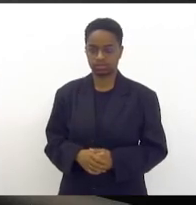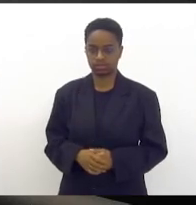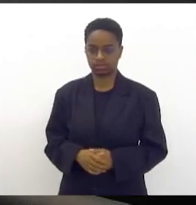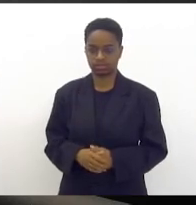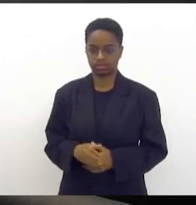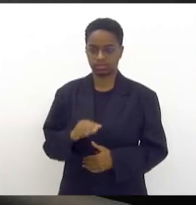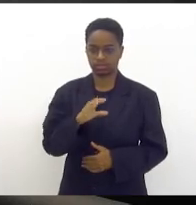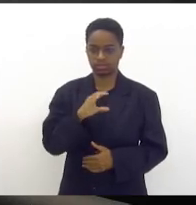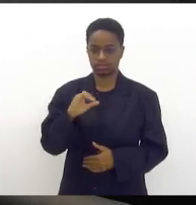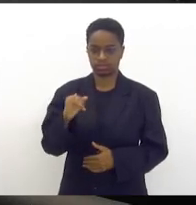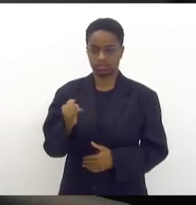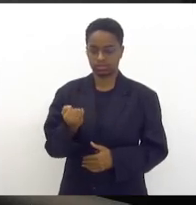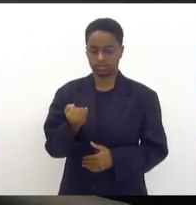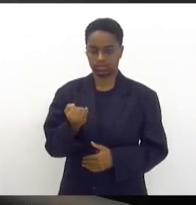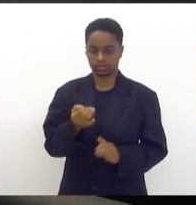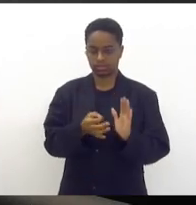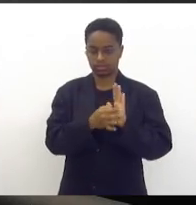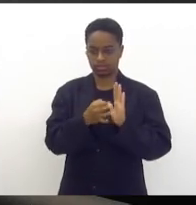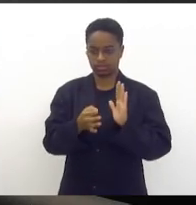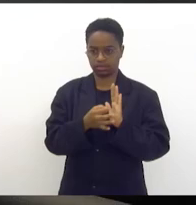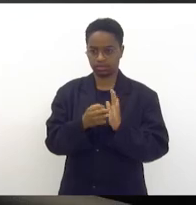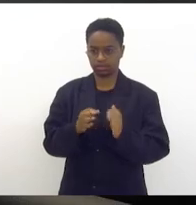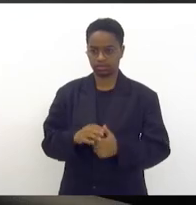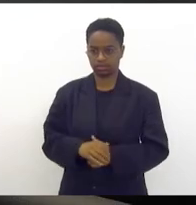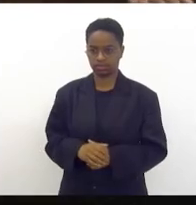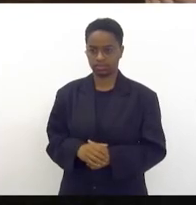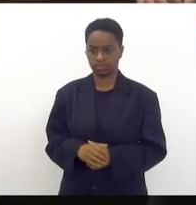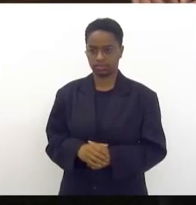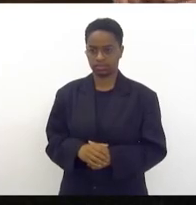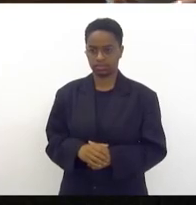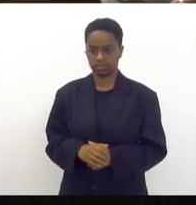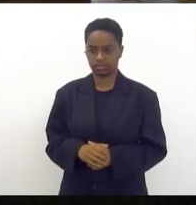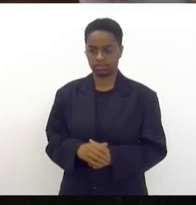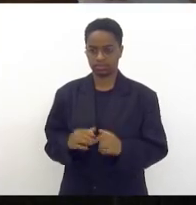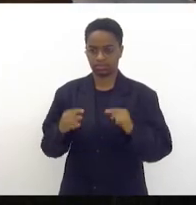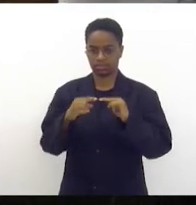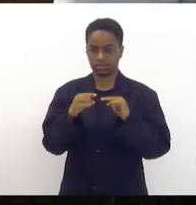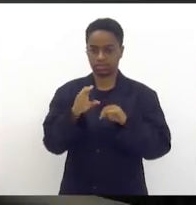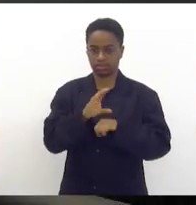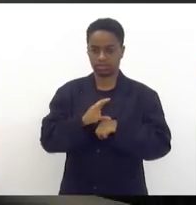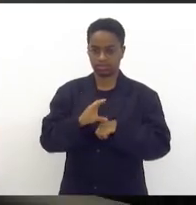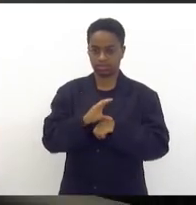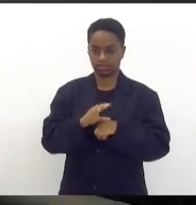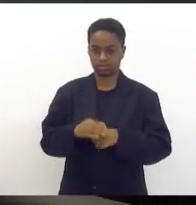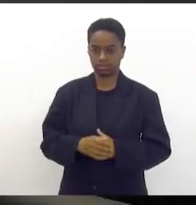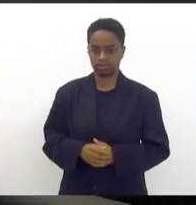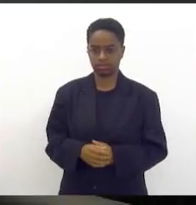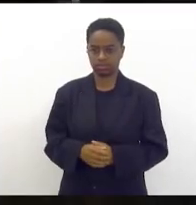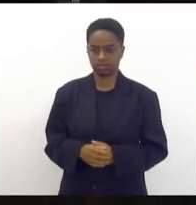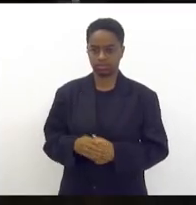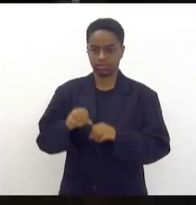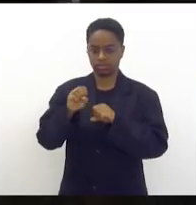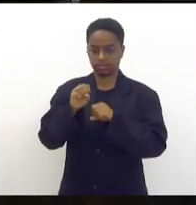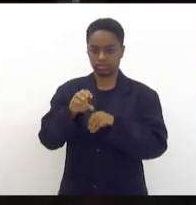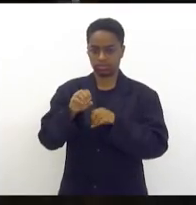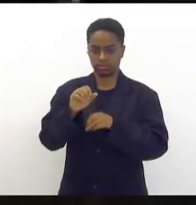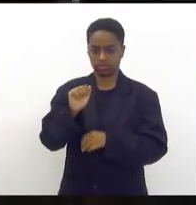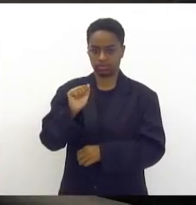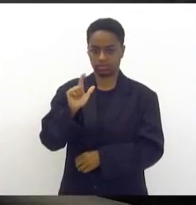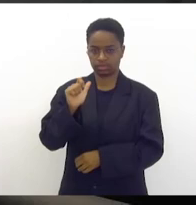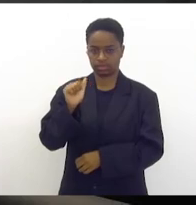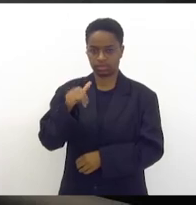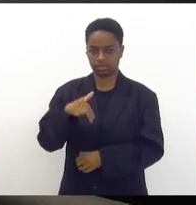Constituição e Justiça, Serafim. É pela constitucionalidade, senhor presidente. Educação, Alan